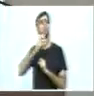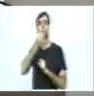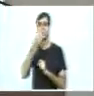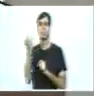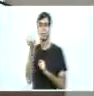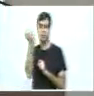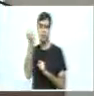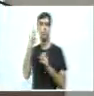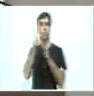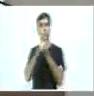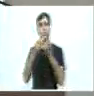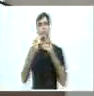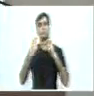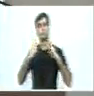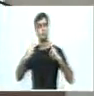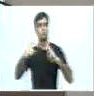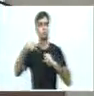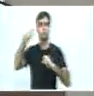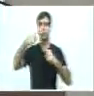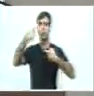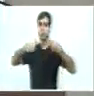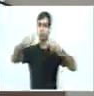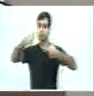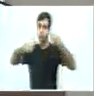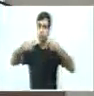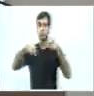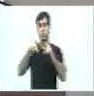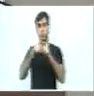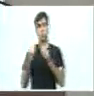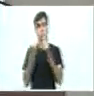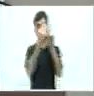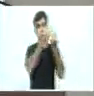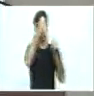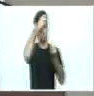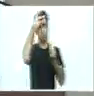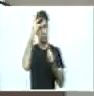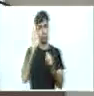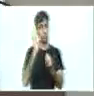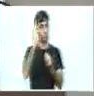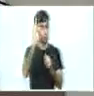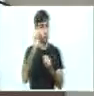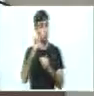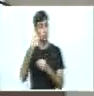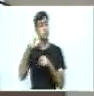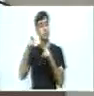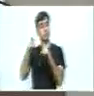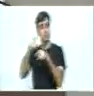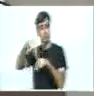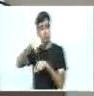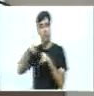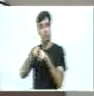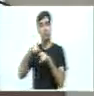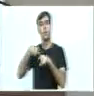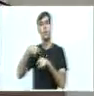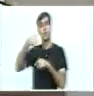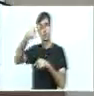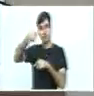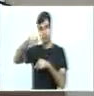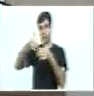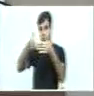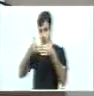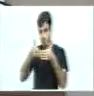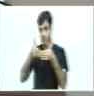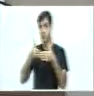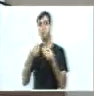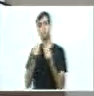a discussão no Parlamento e posterior análise do Executivo. E, nesse sentido, senhora presidente, já vem um segundo pedido, eu vou deixar nas